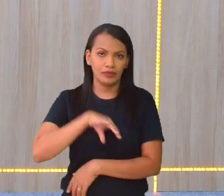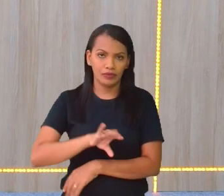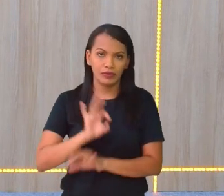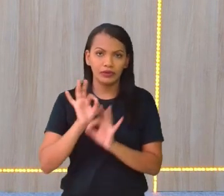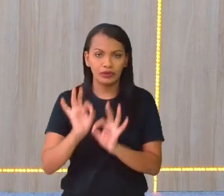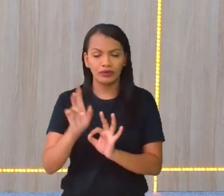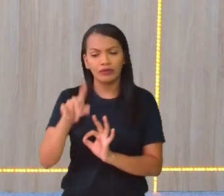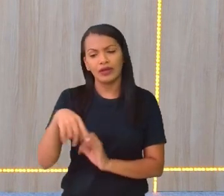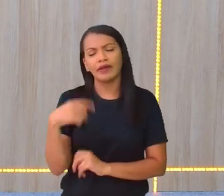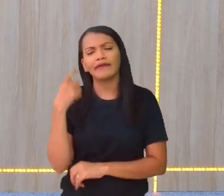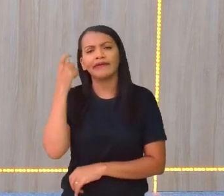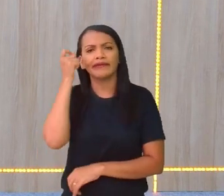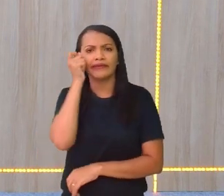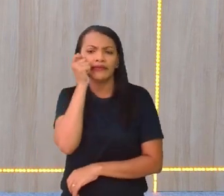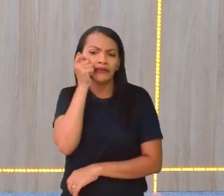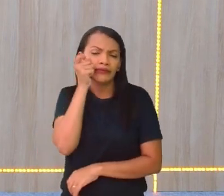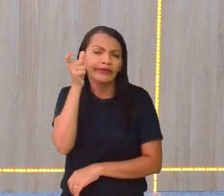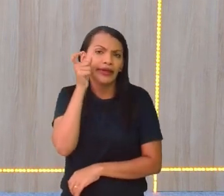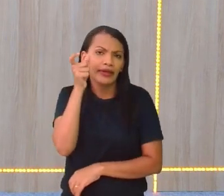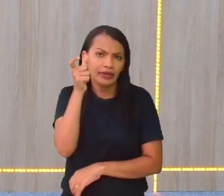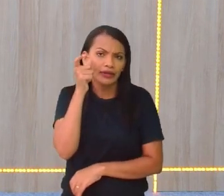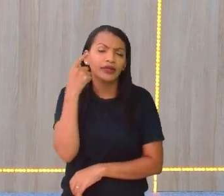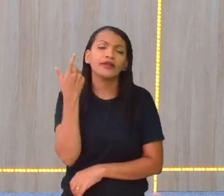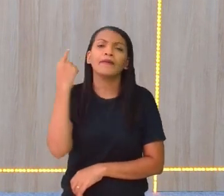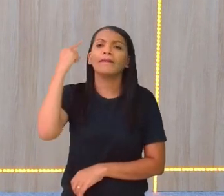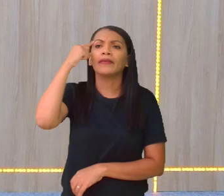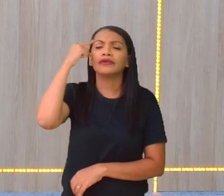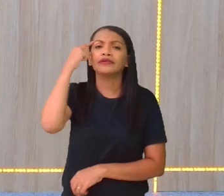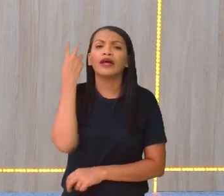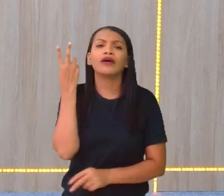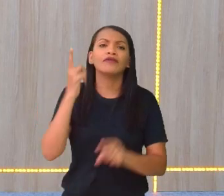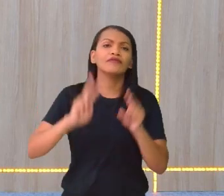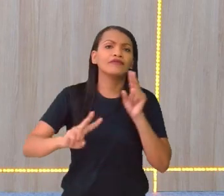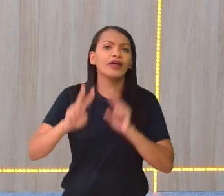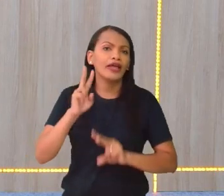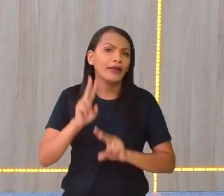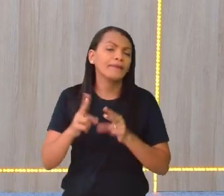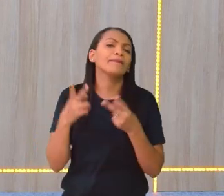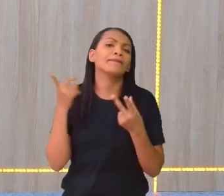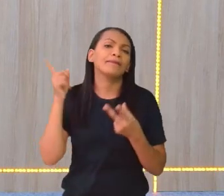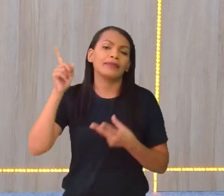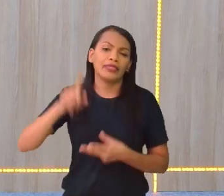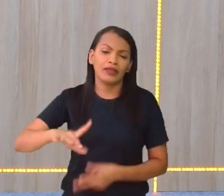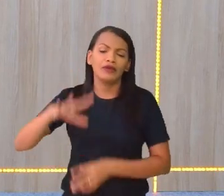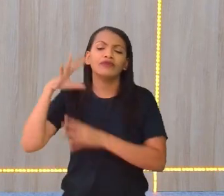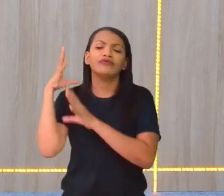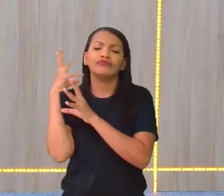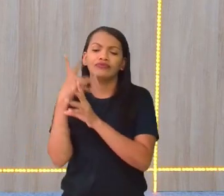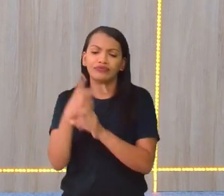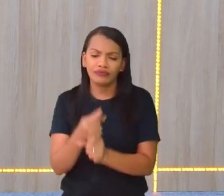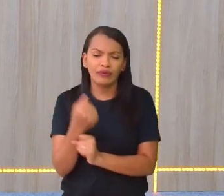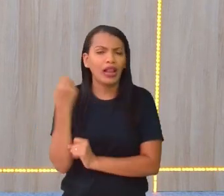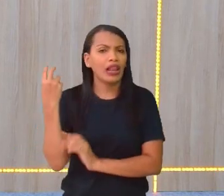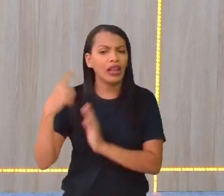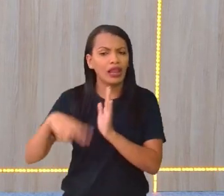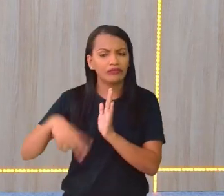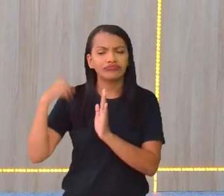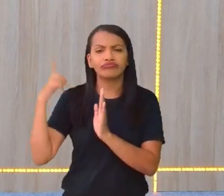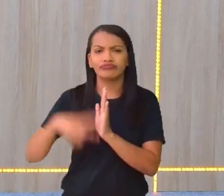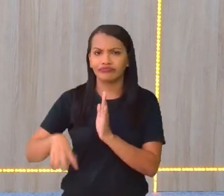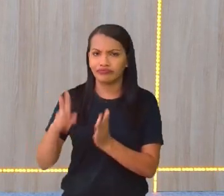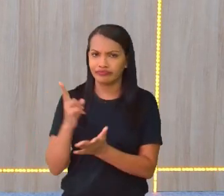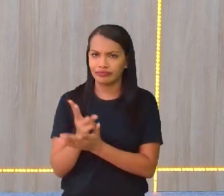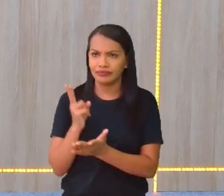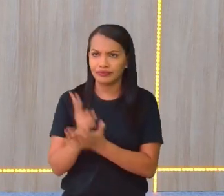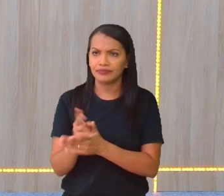é interessante pensar, ó, e ver, não é? Estarmos aí revendo, não é? Esses gêneros